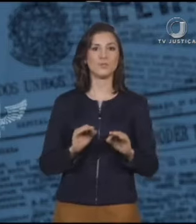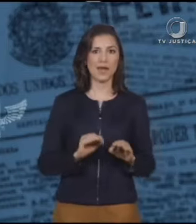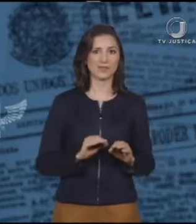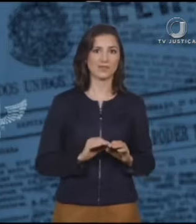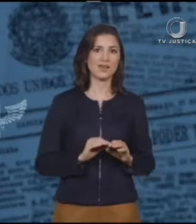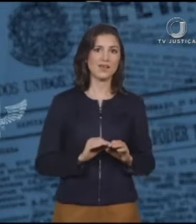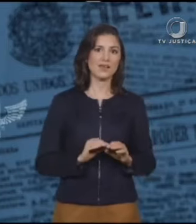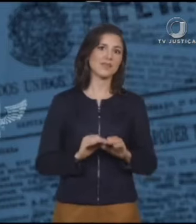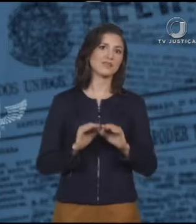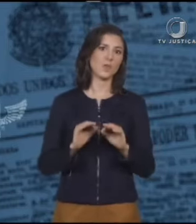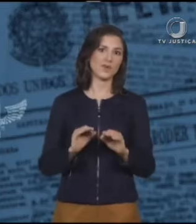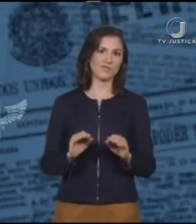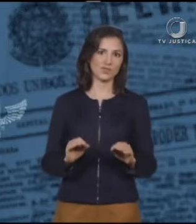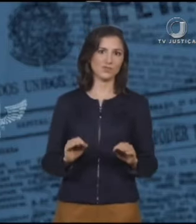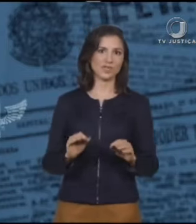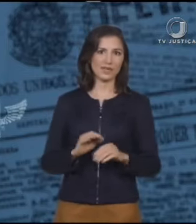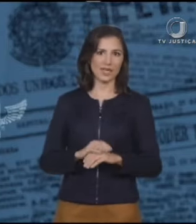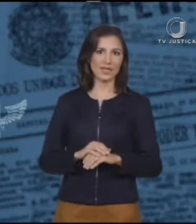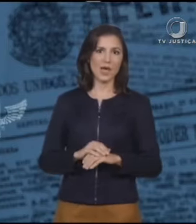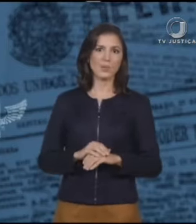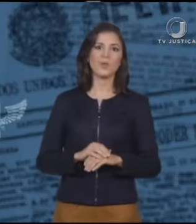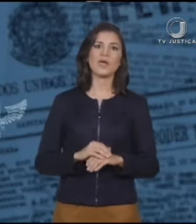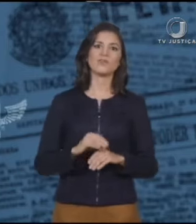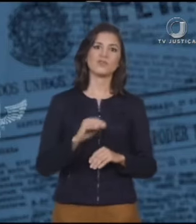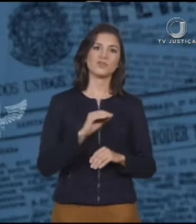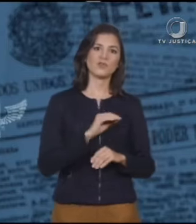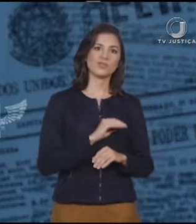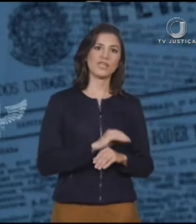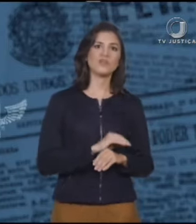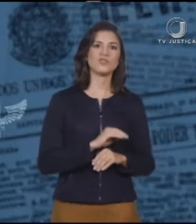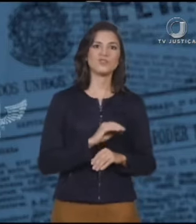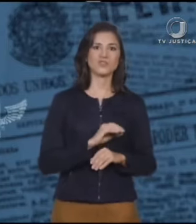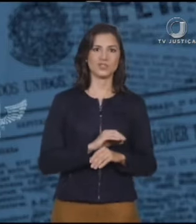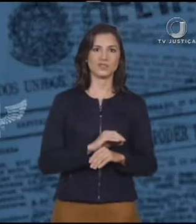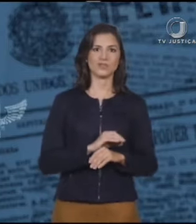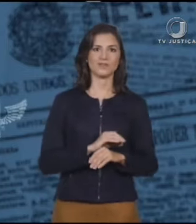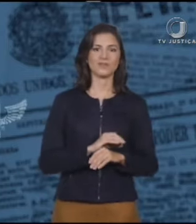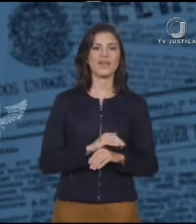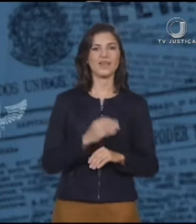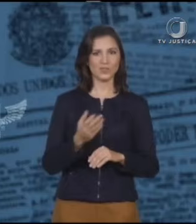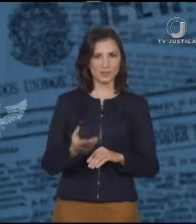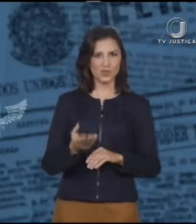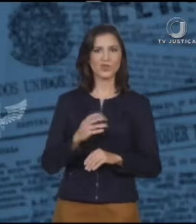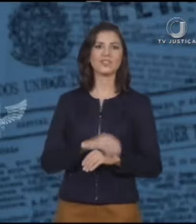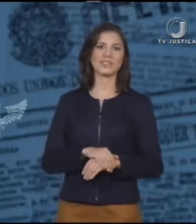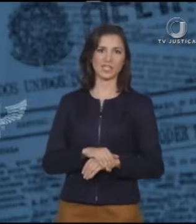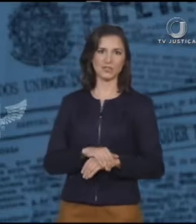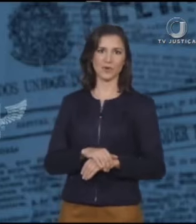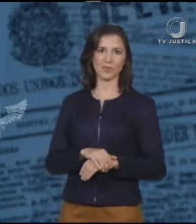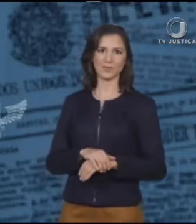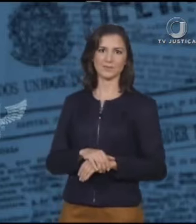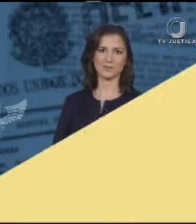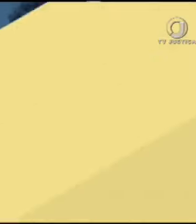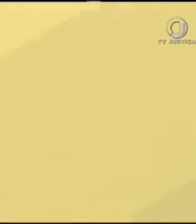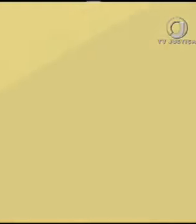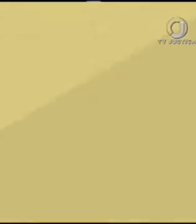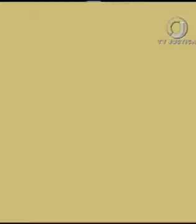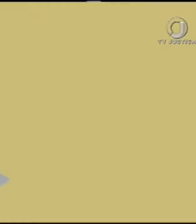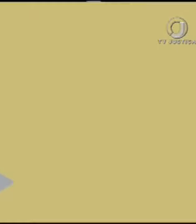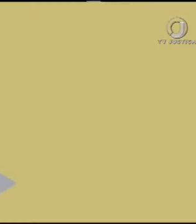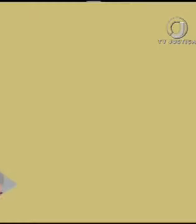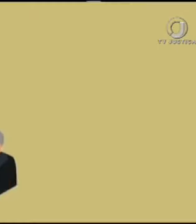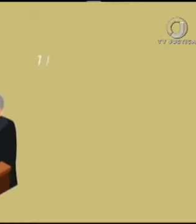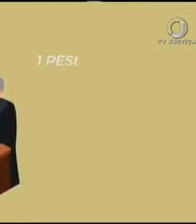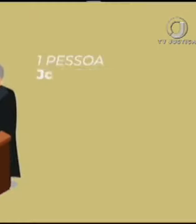de paz, que estão previstos em lei, por meio de seus conselhos de justiça. Eles funcionam da seguinte forma. Os conselhos